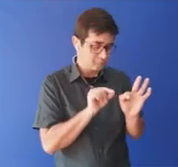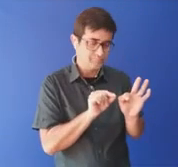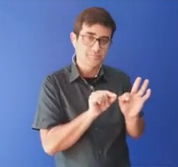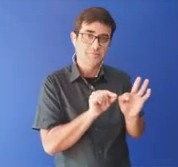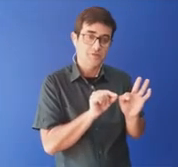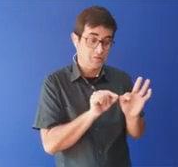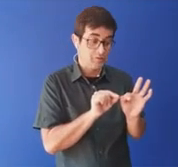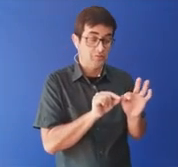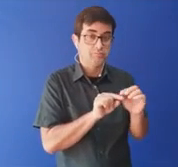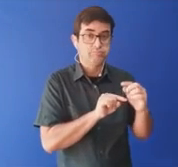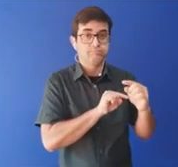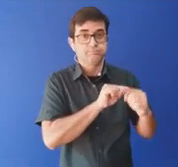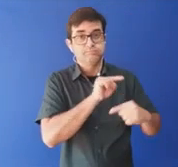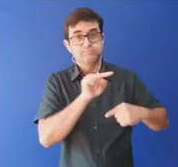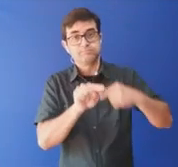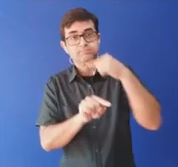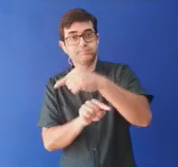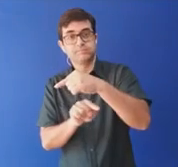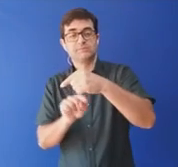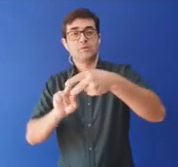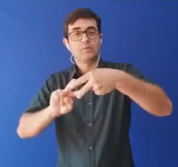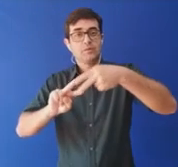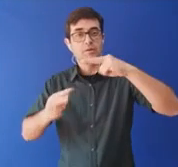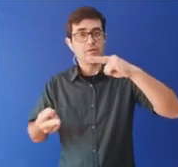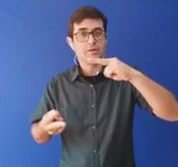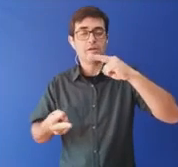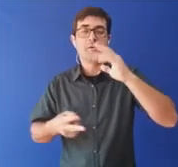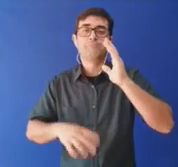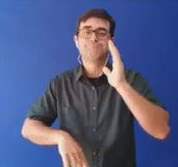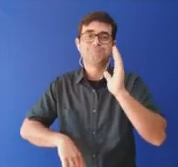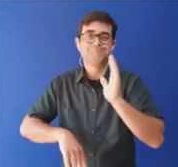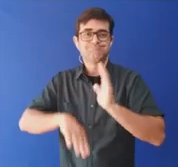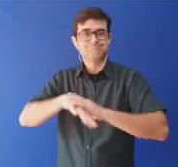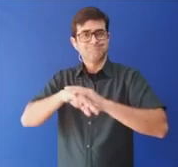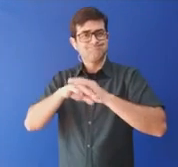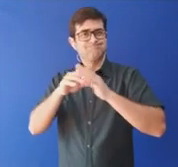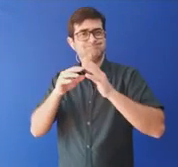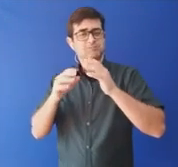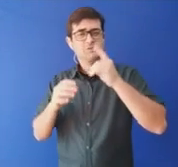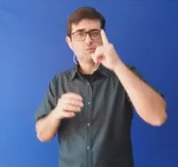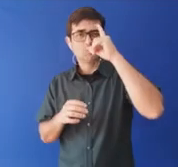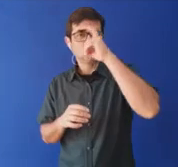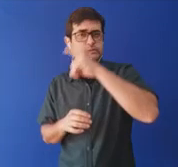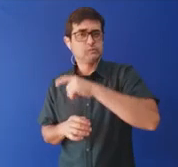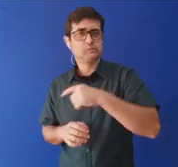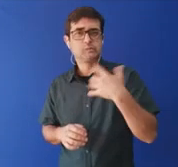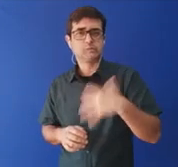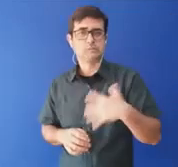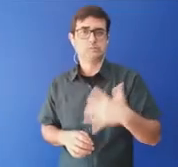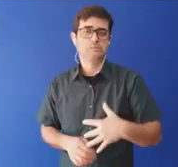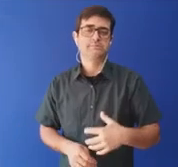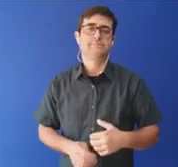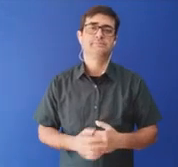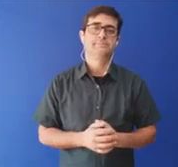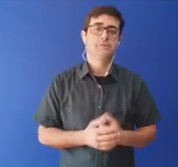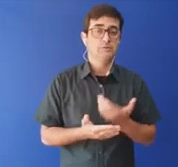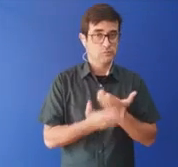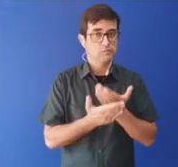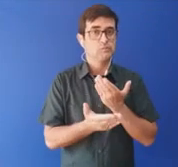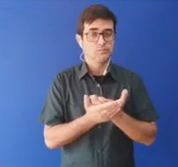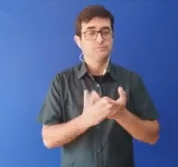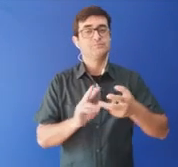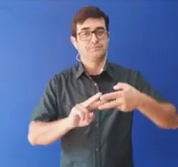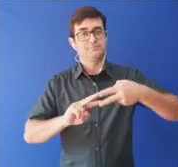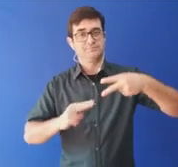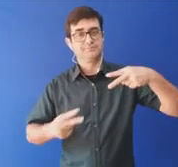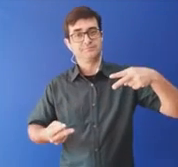vai levar essas características para estruturas mais complexas. Então é assim que a gente consegue estudar, por